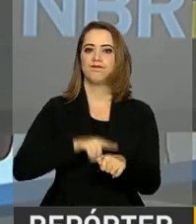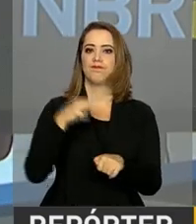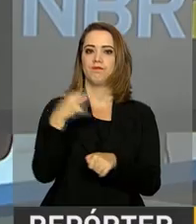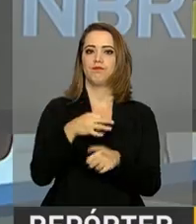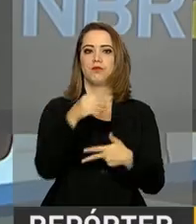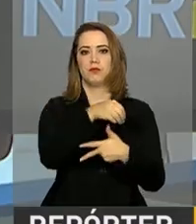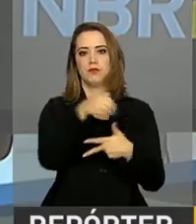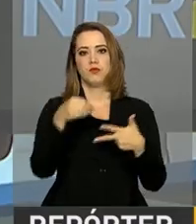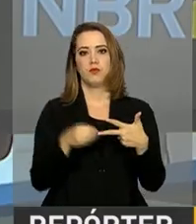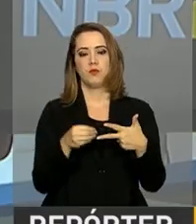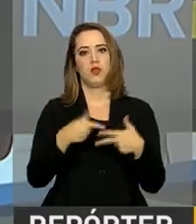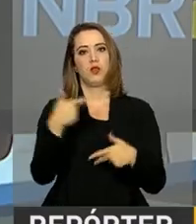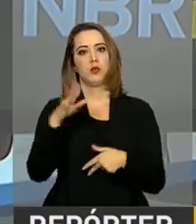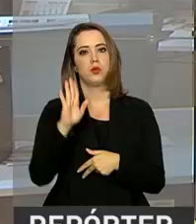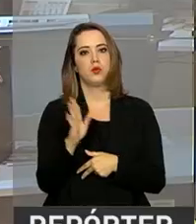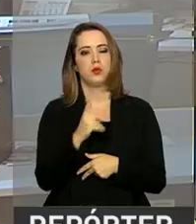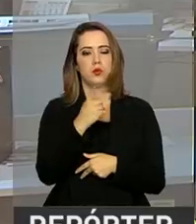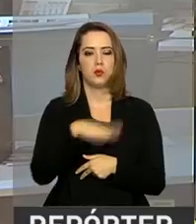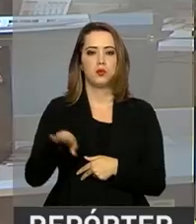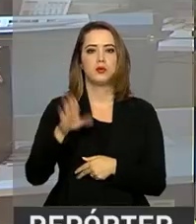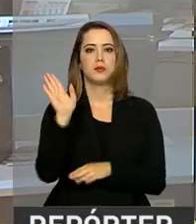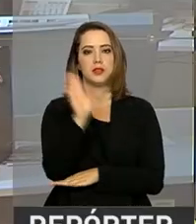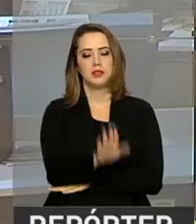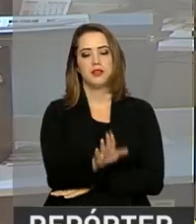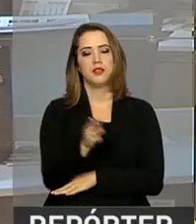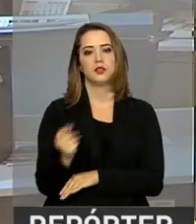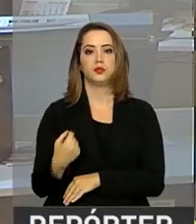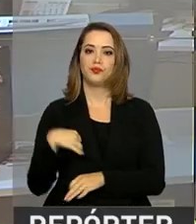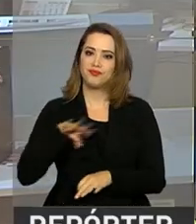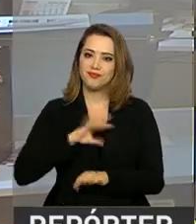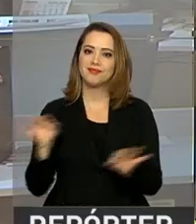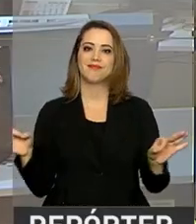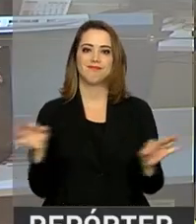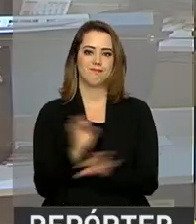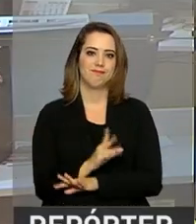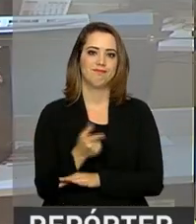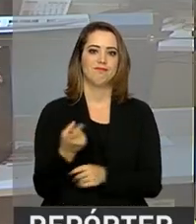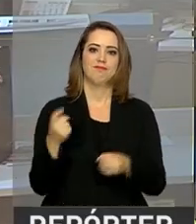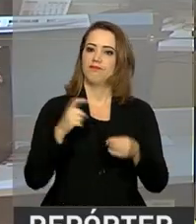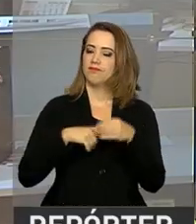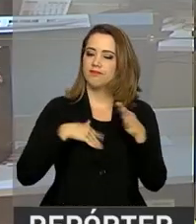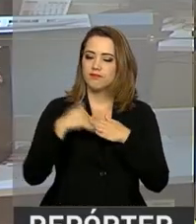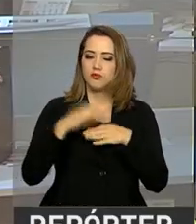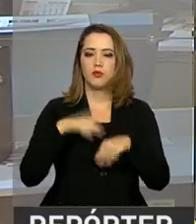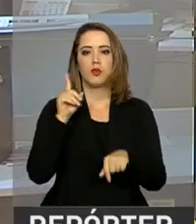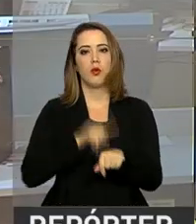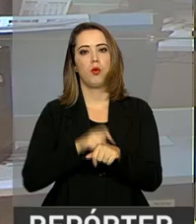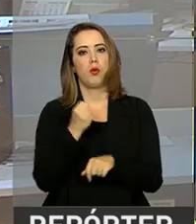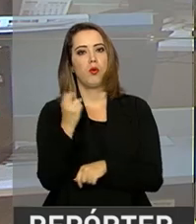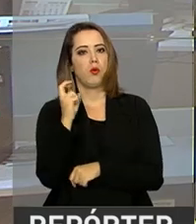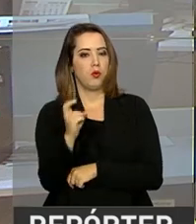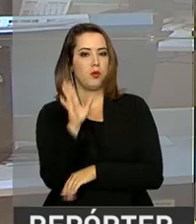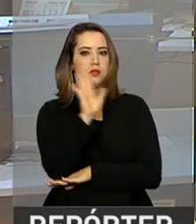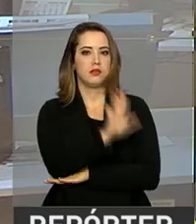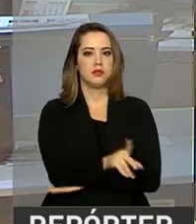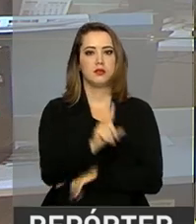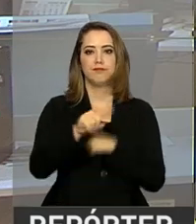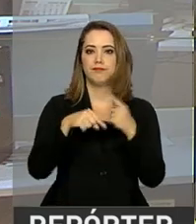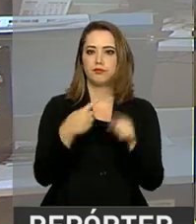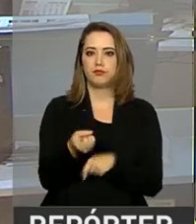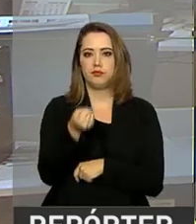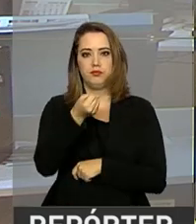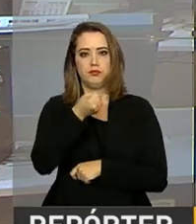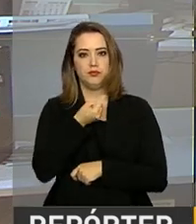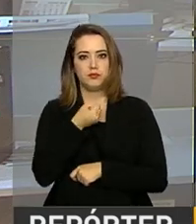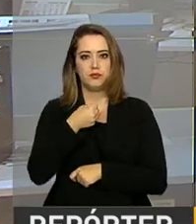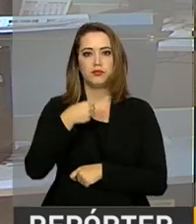2:30 da tarde não perca e nós ficamos por aqui voltamos a qualquer momento ou às 5 da tarde na próxima edição